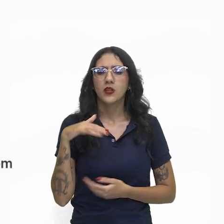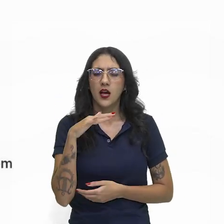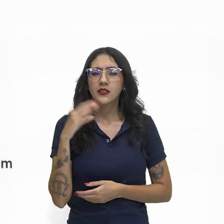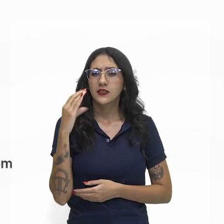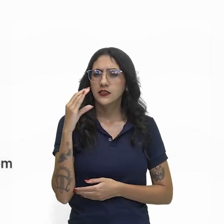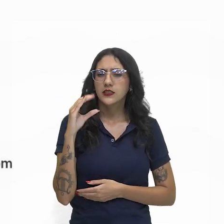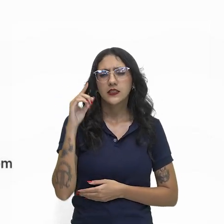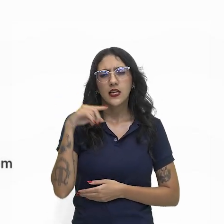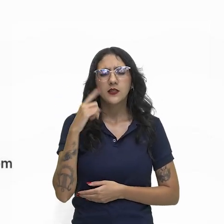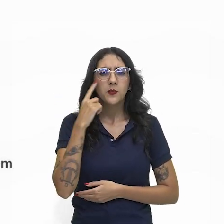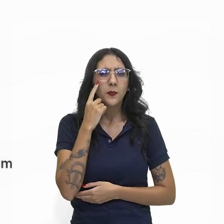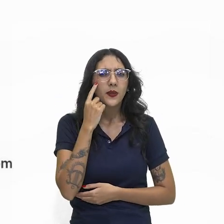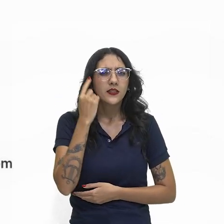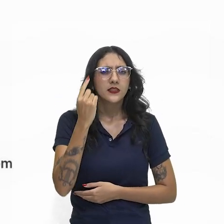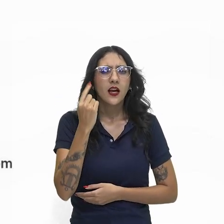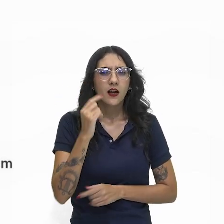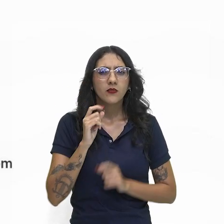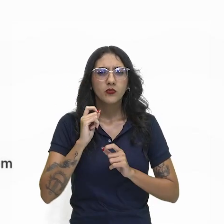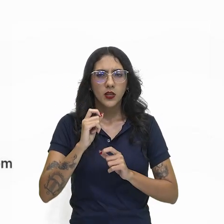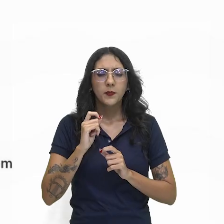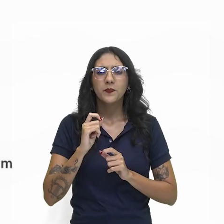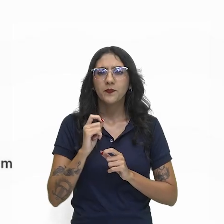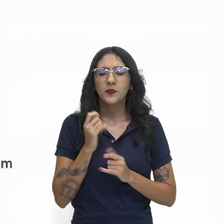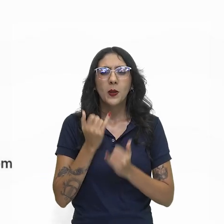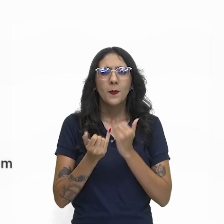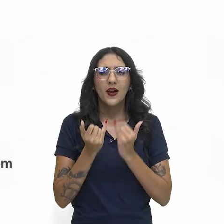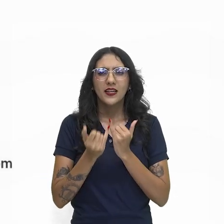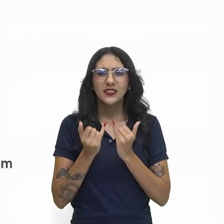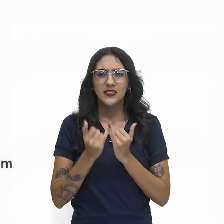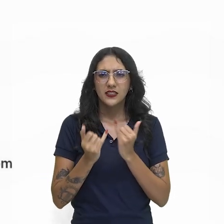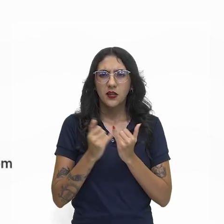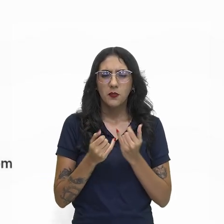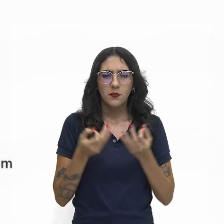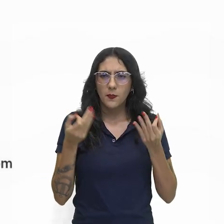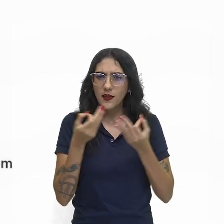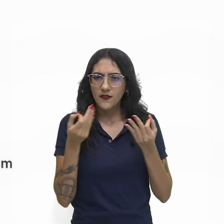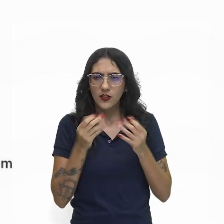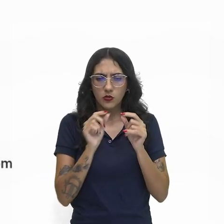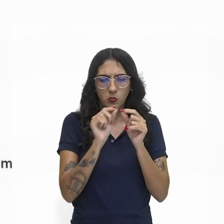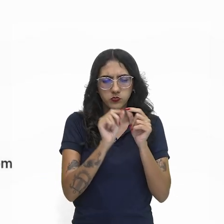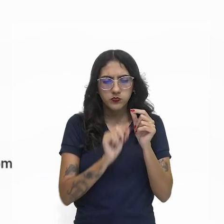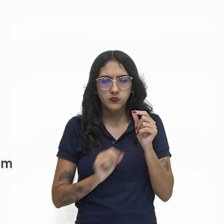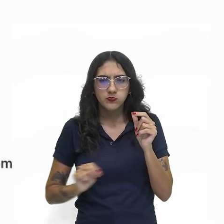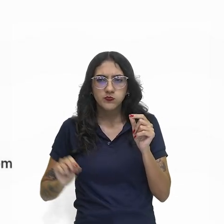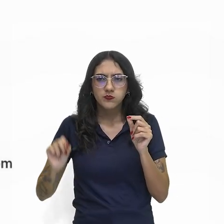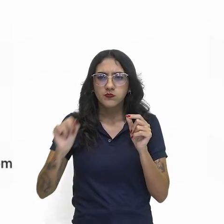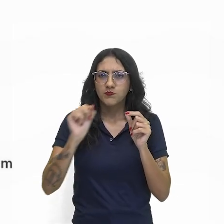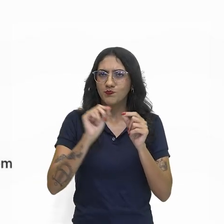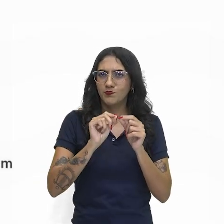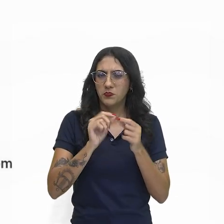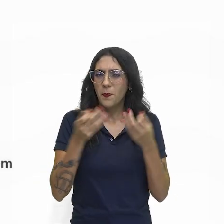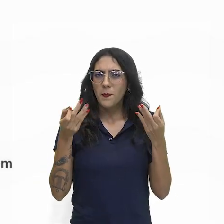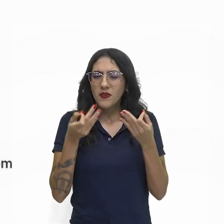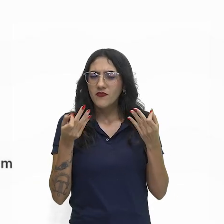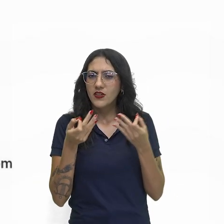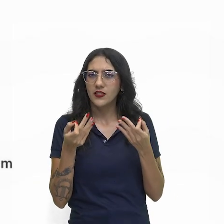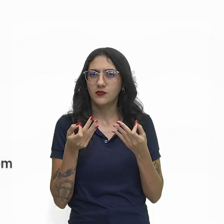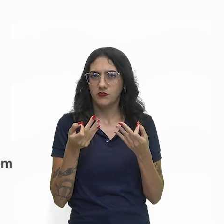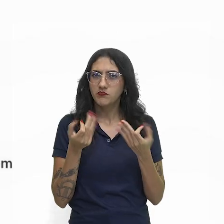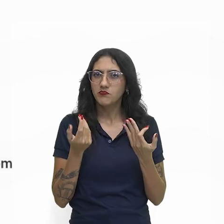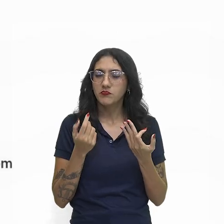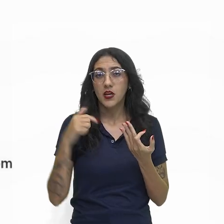a órbita dos planetas era uma circunferência, né? Uma circunferência perfeita, né?